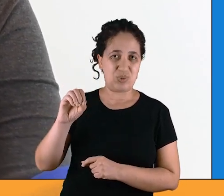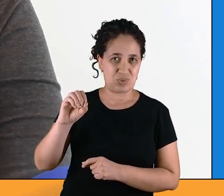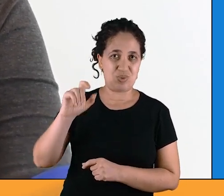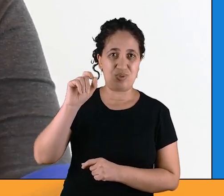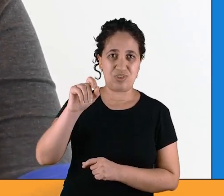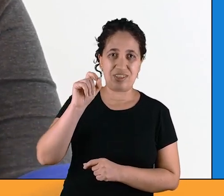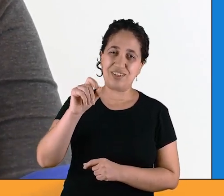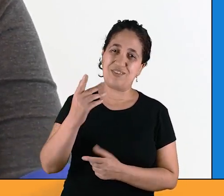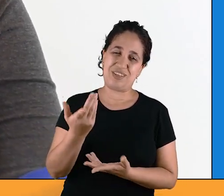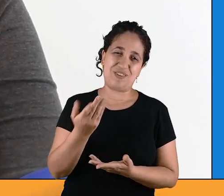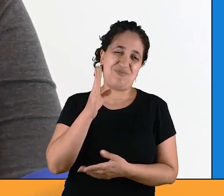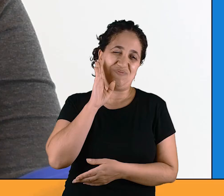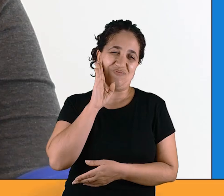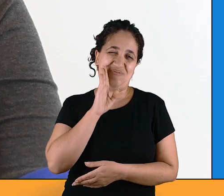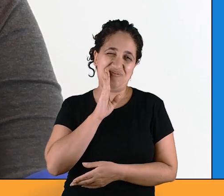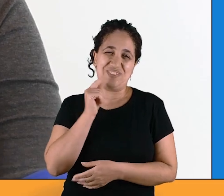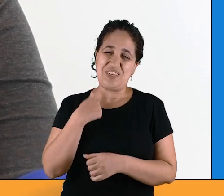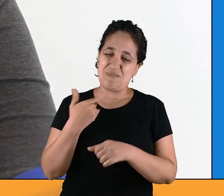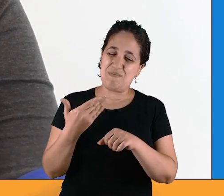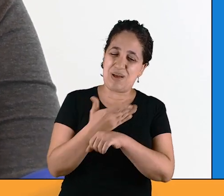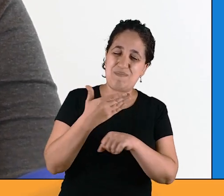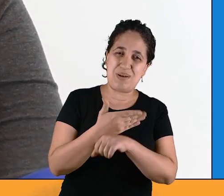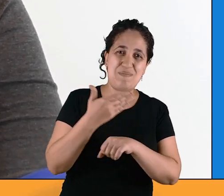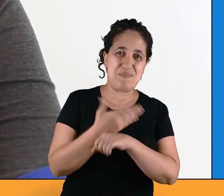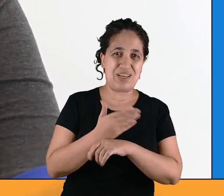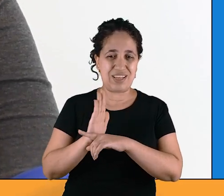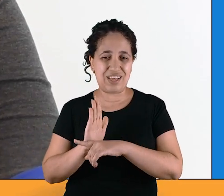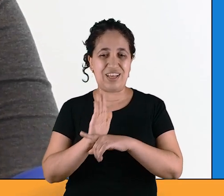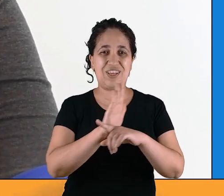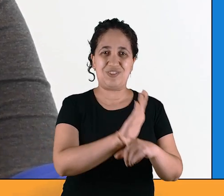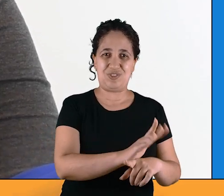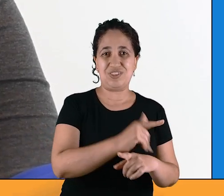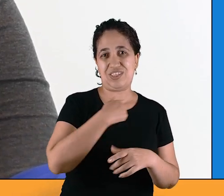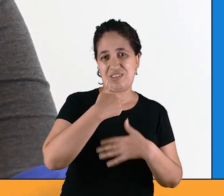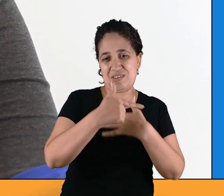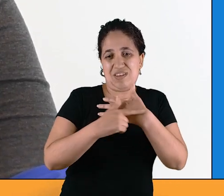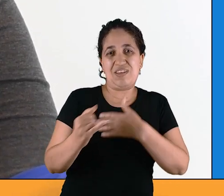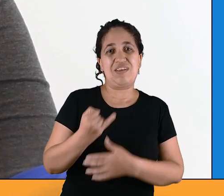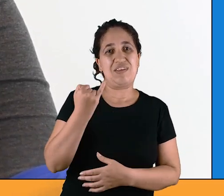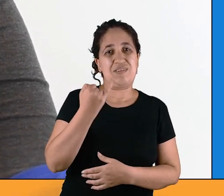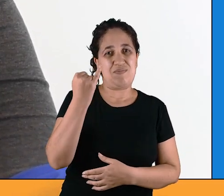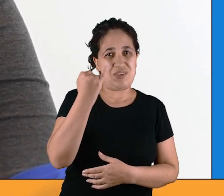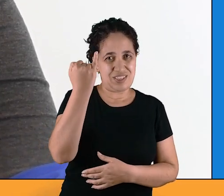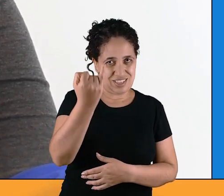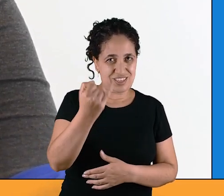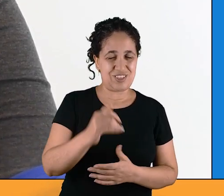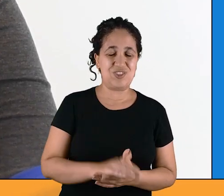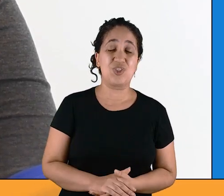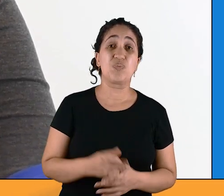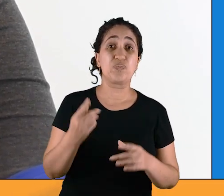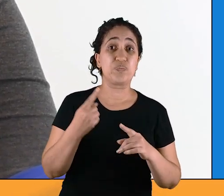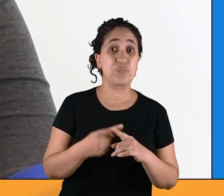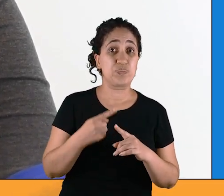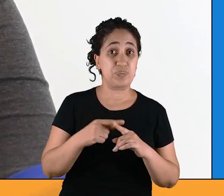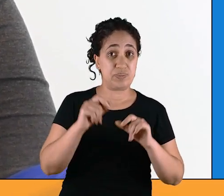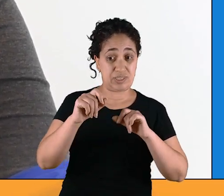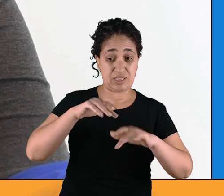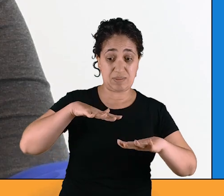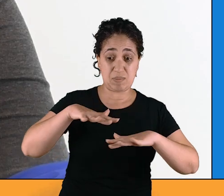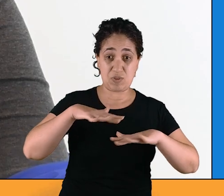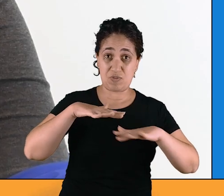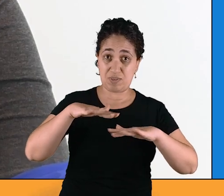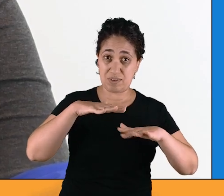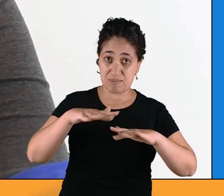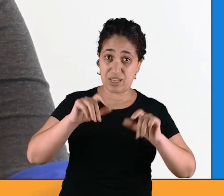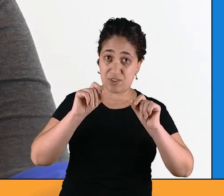movimento, que é muito simpático, né? Participamos como aliados, que é um papel muito importante também, porque o movimento